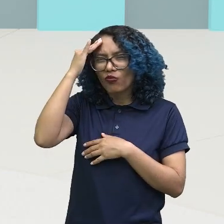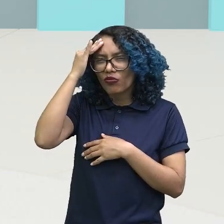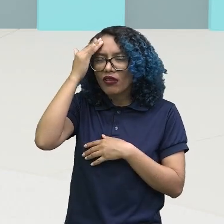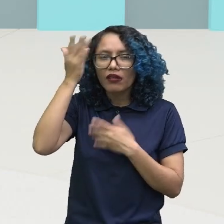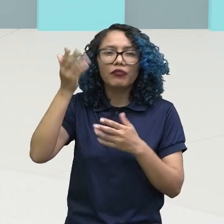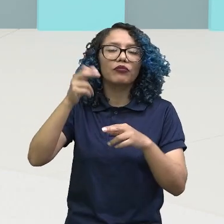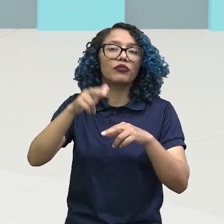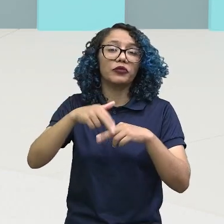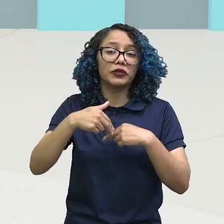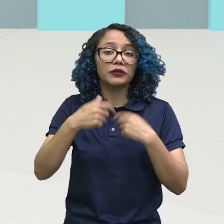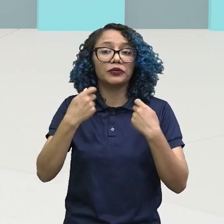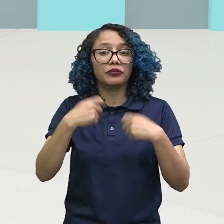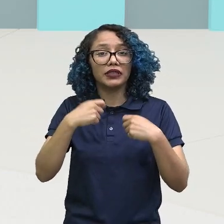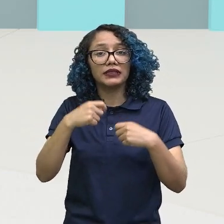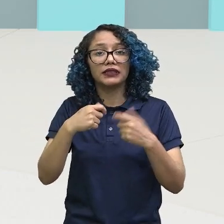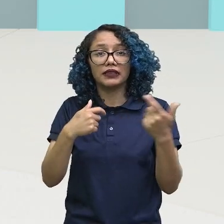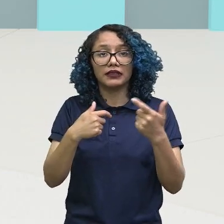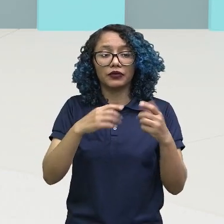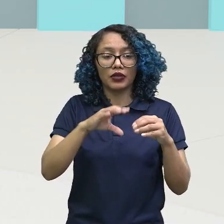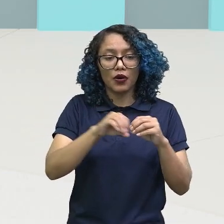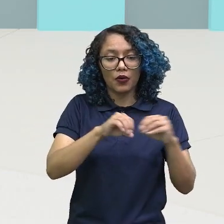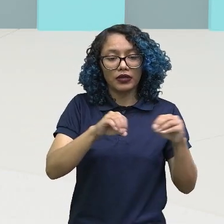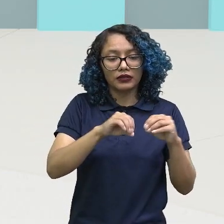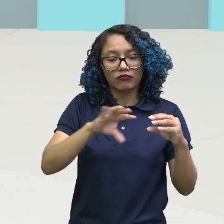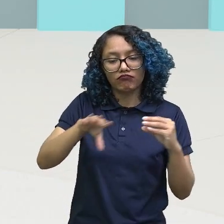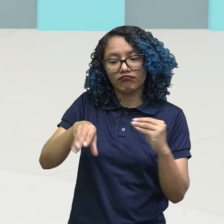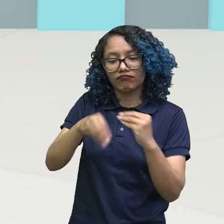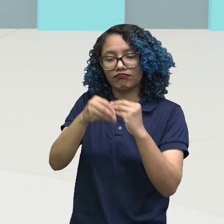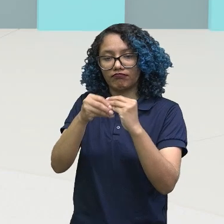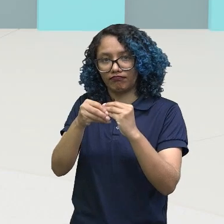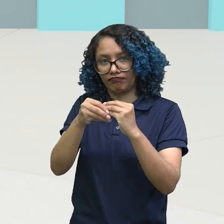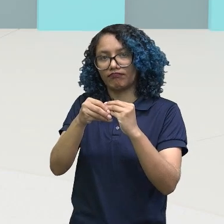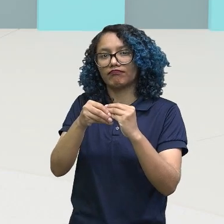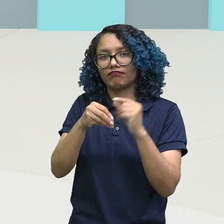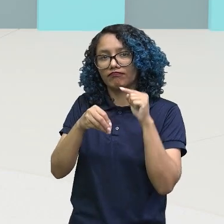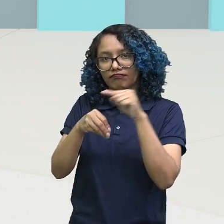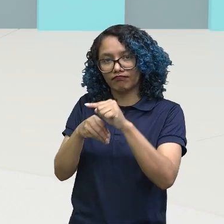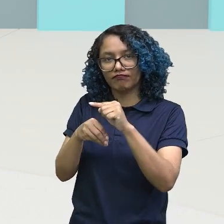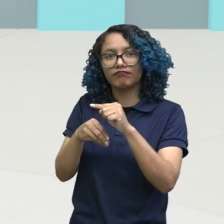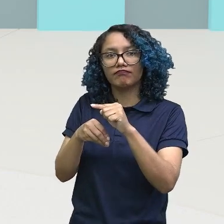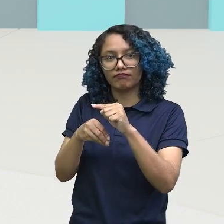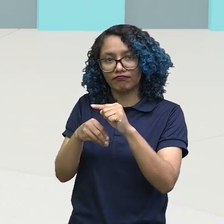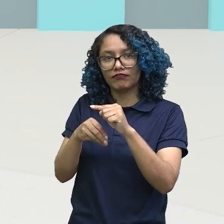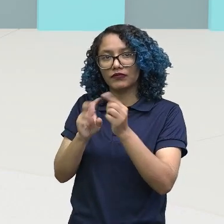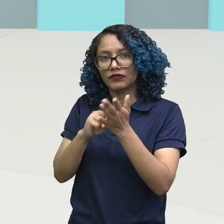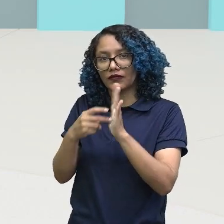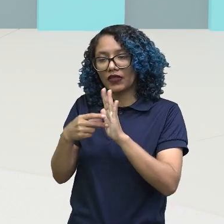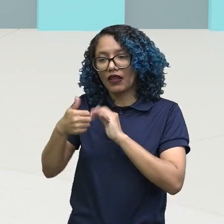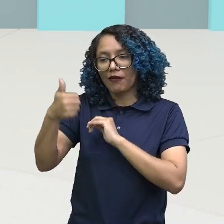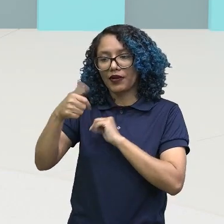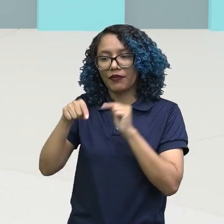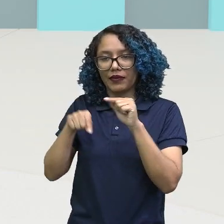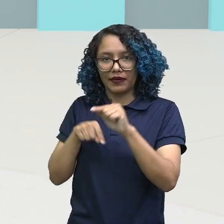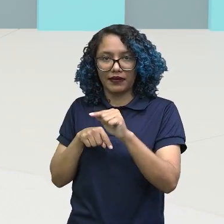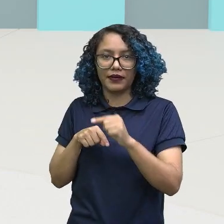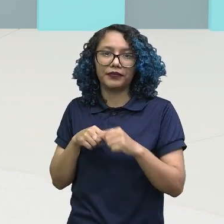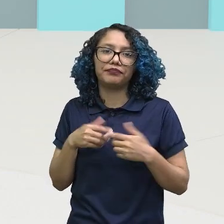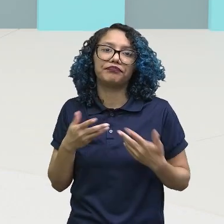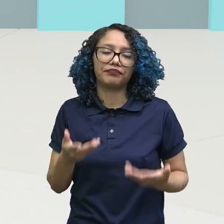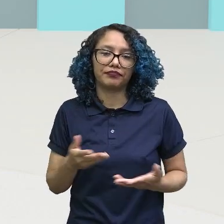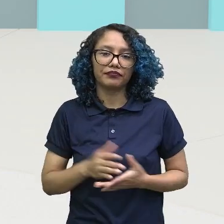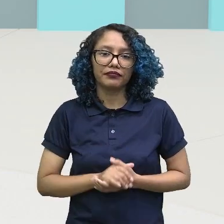Então, por isso que precisa a segunda oração, justamente para complementar o sentido dessa oração. Então,